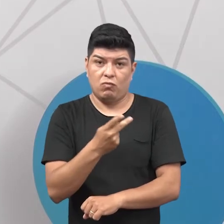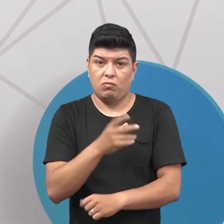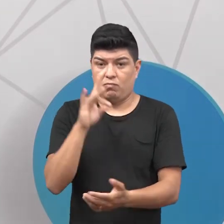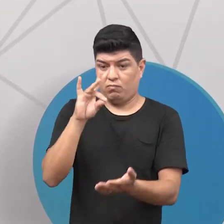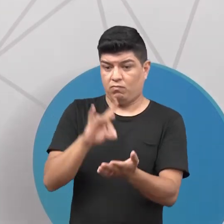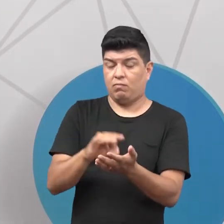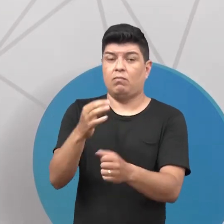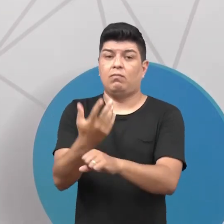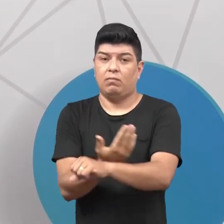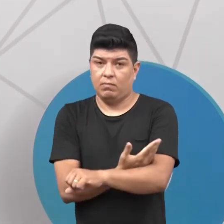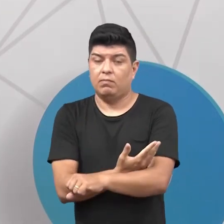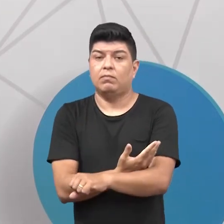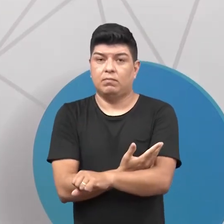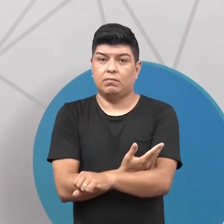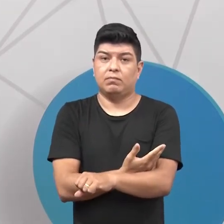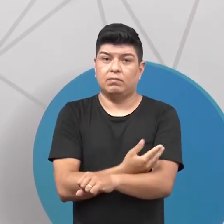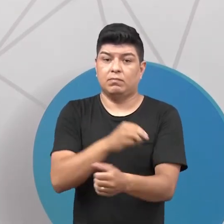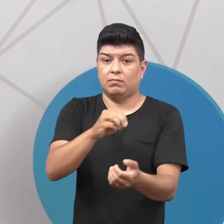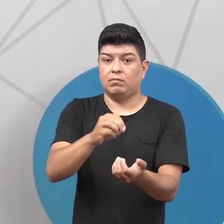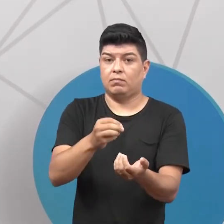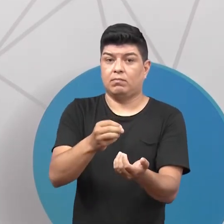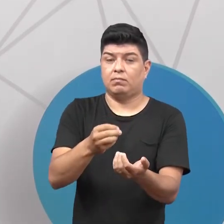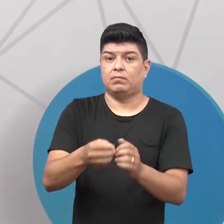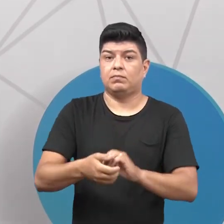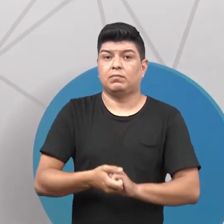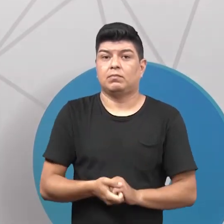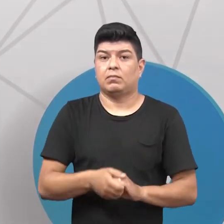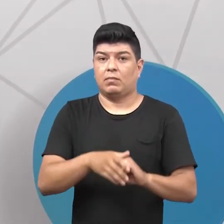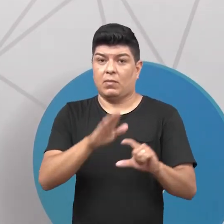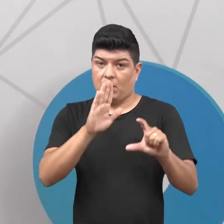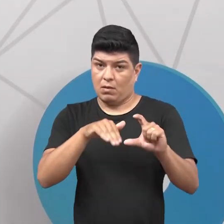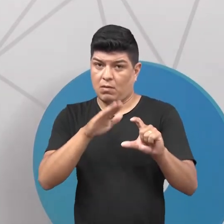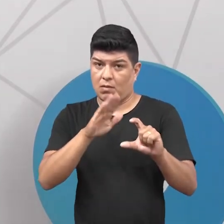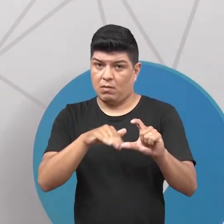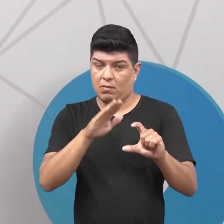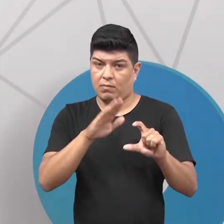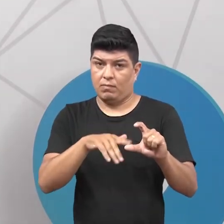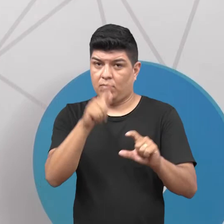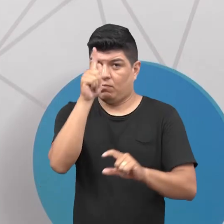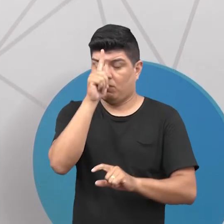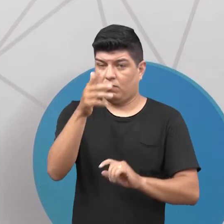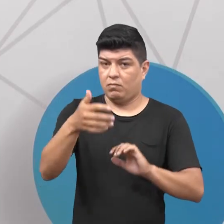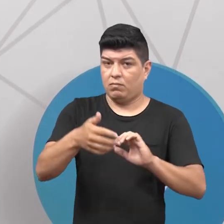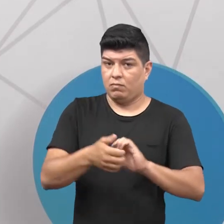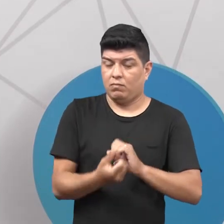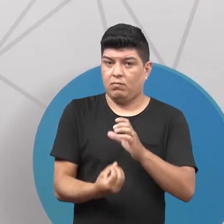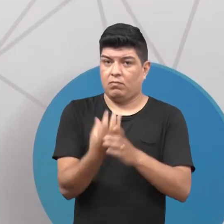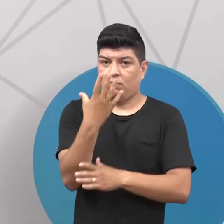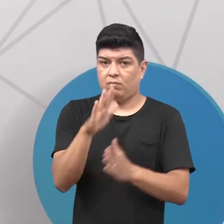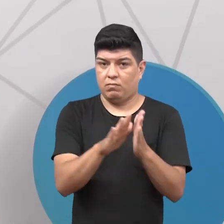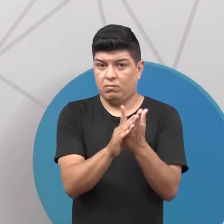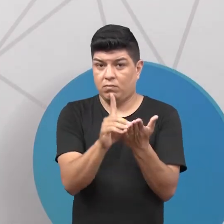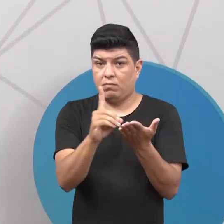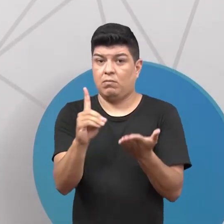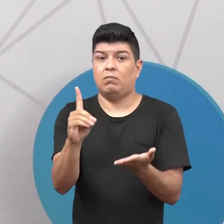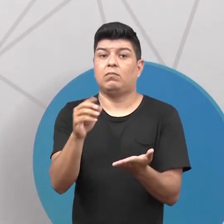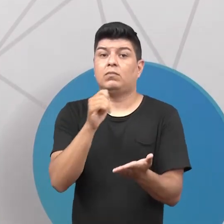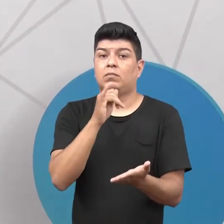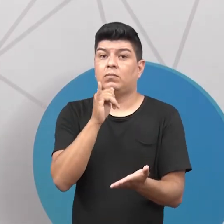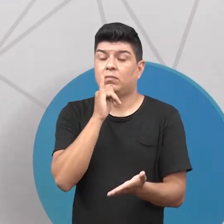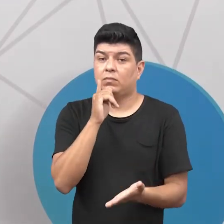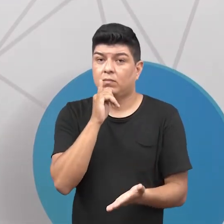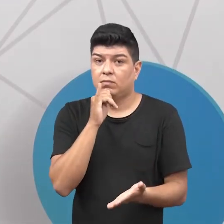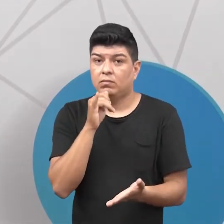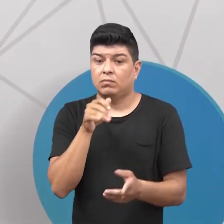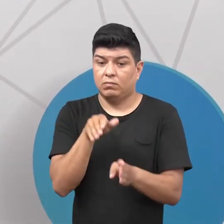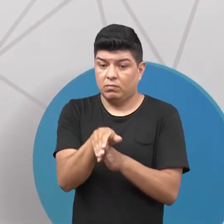Então, a mitologia grega e a mitologia de qualquer momento, a história da criação na Bíblia, por exemplo, ainda serve para